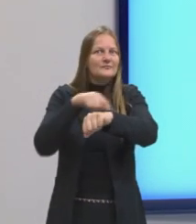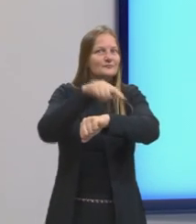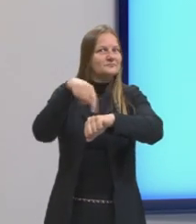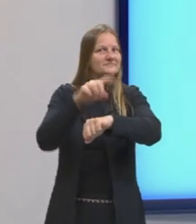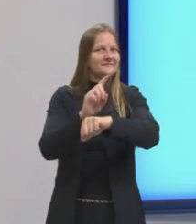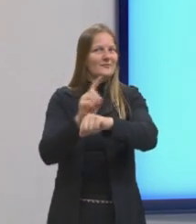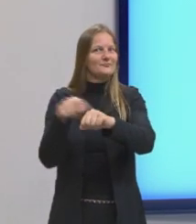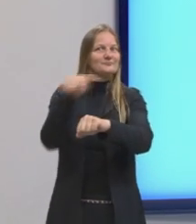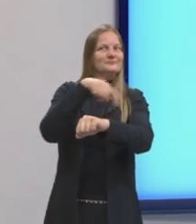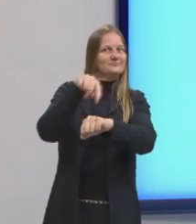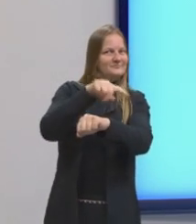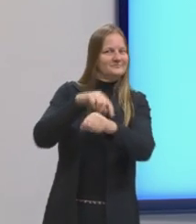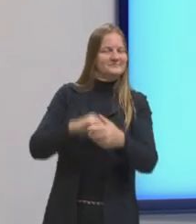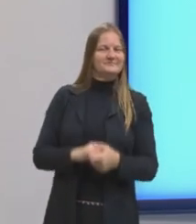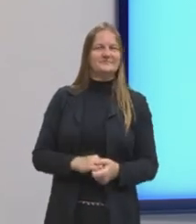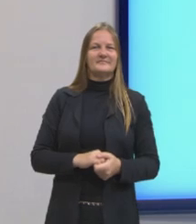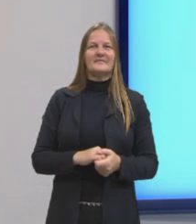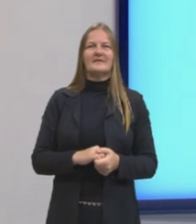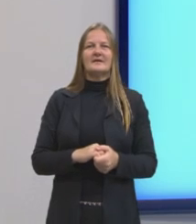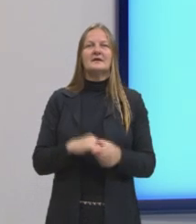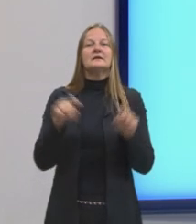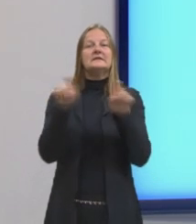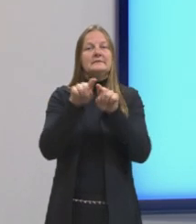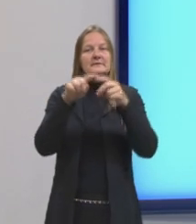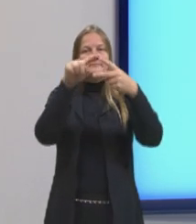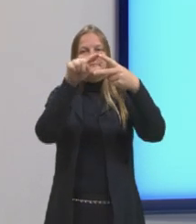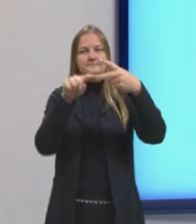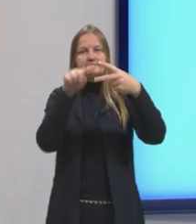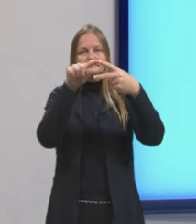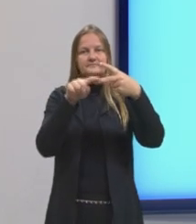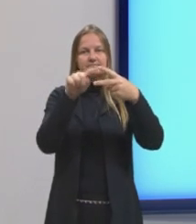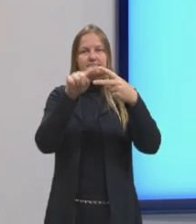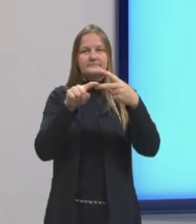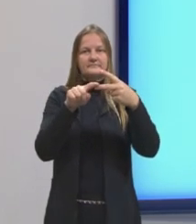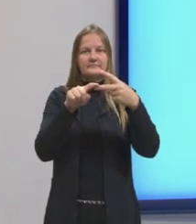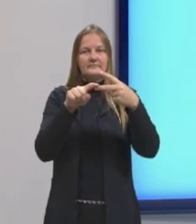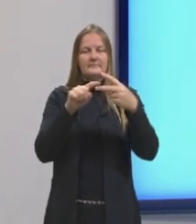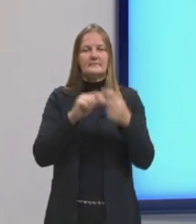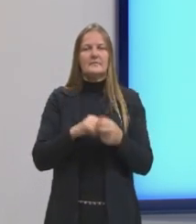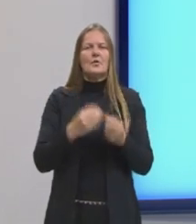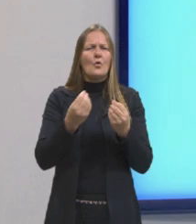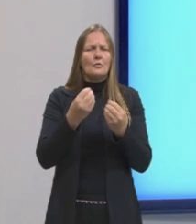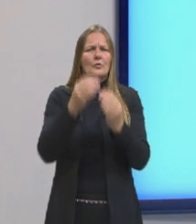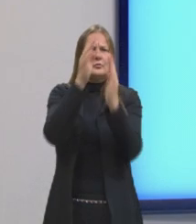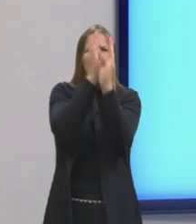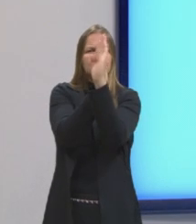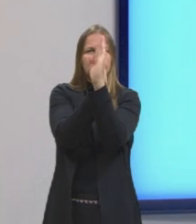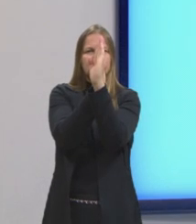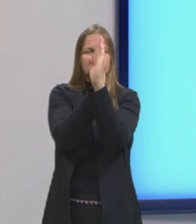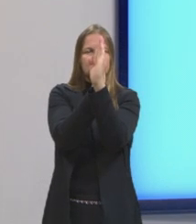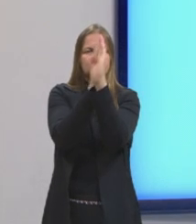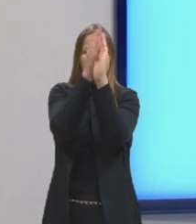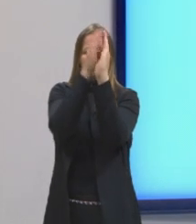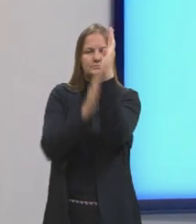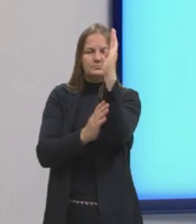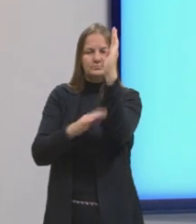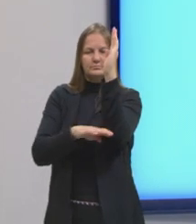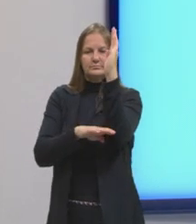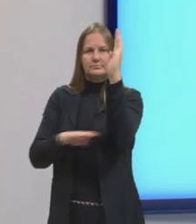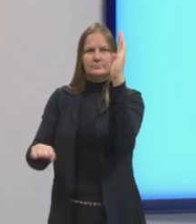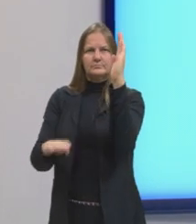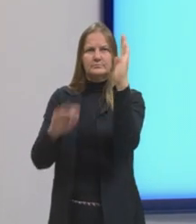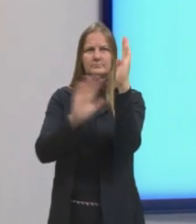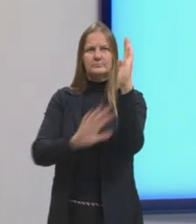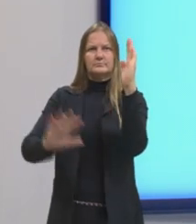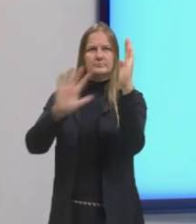o que lembrando a questão dos ângulos também então como o plano cartesiano é formado por duas retas e essas retas